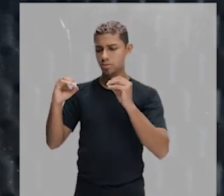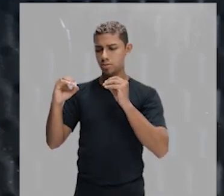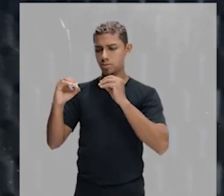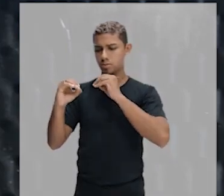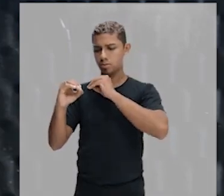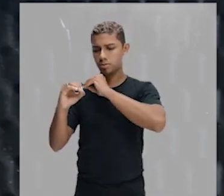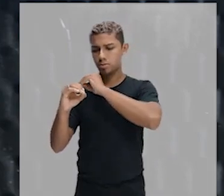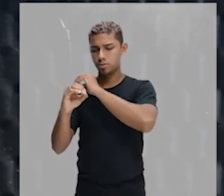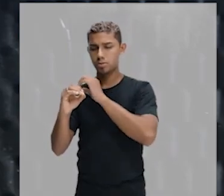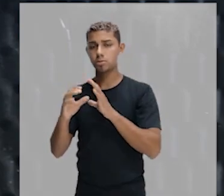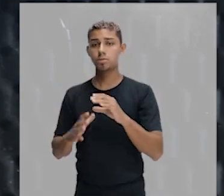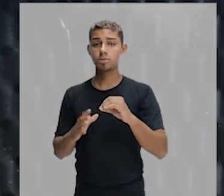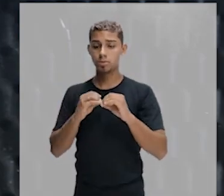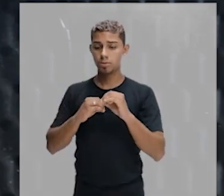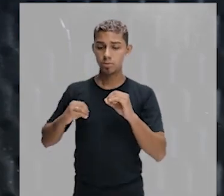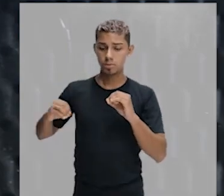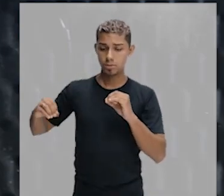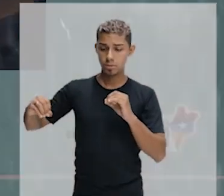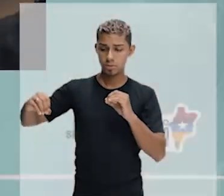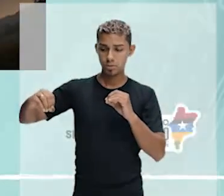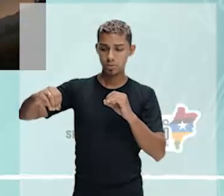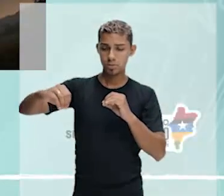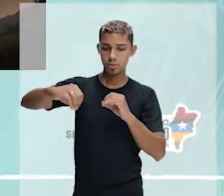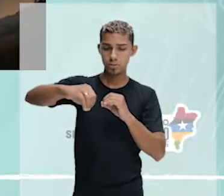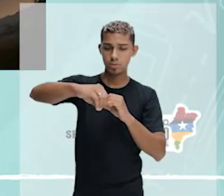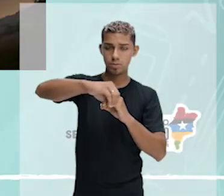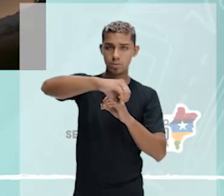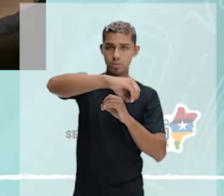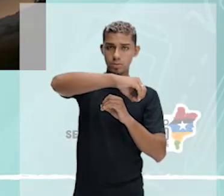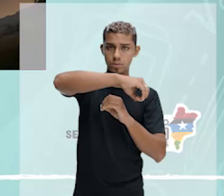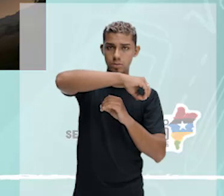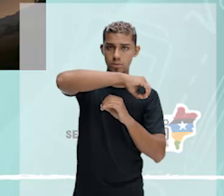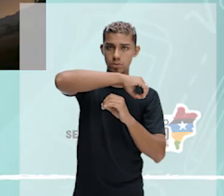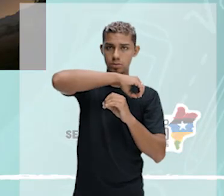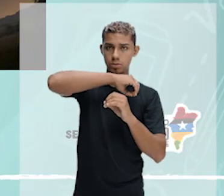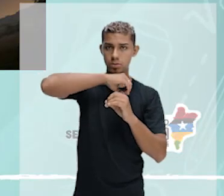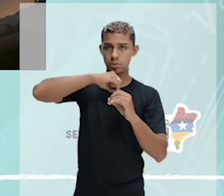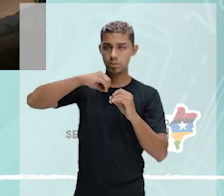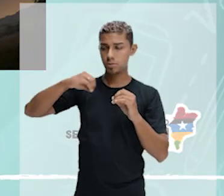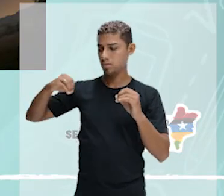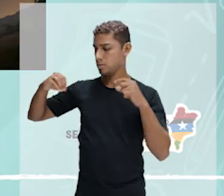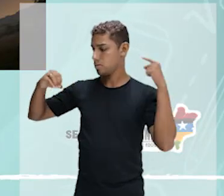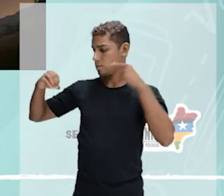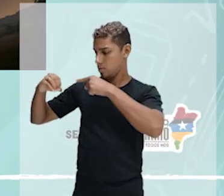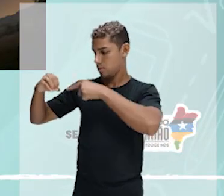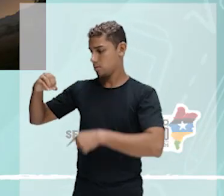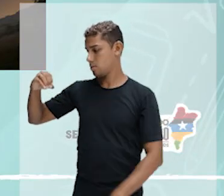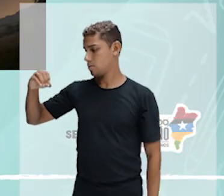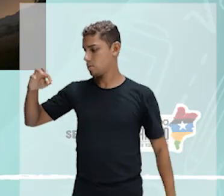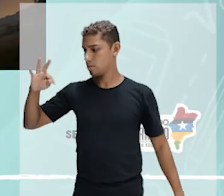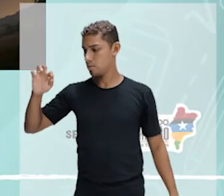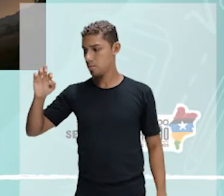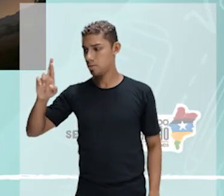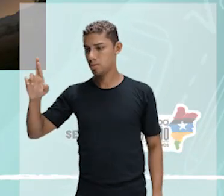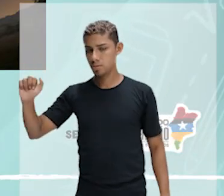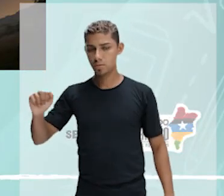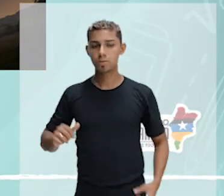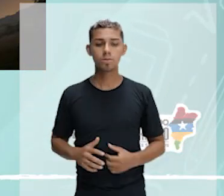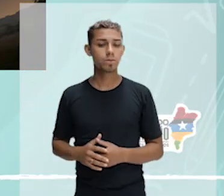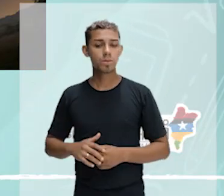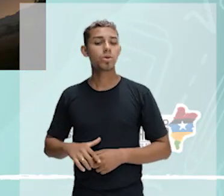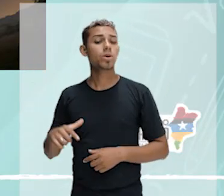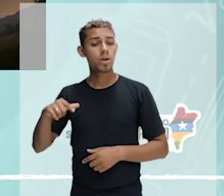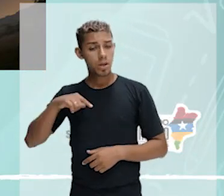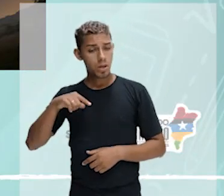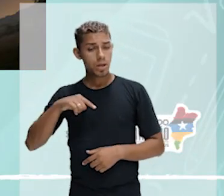o nosso astro maior, ele é a nossa primeira estrela fixa, ok? Nós temos a Sirius, certo? A estrela Sirius é a estrela